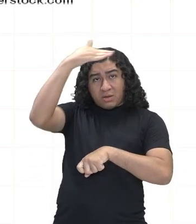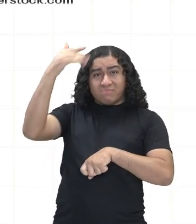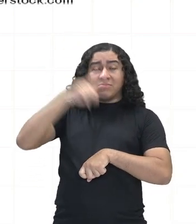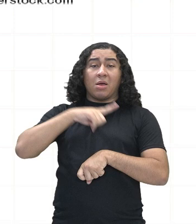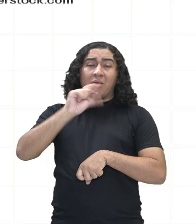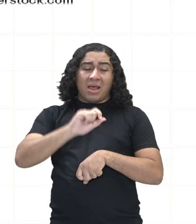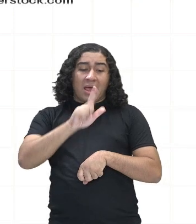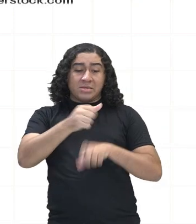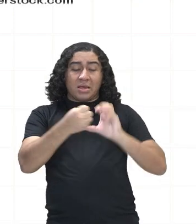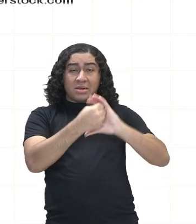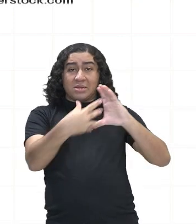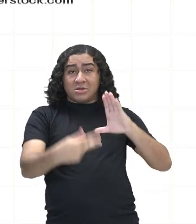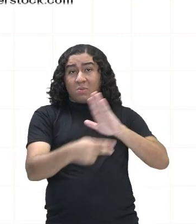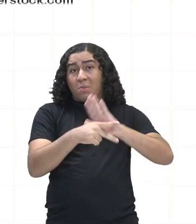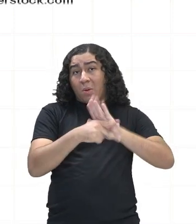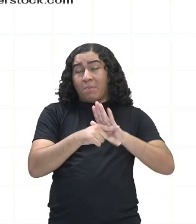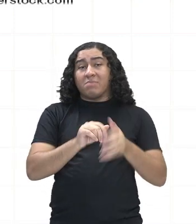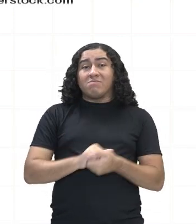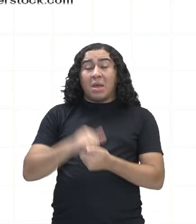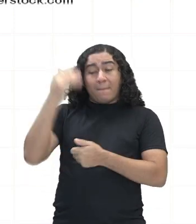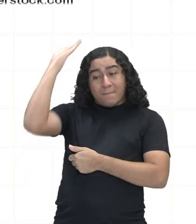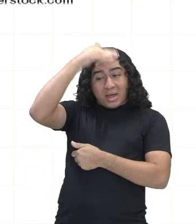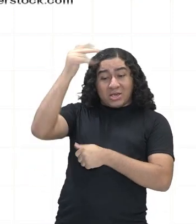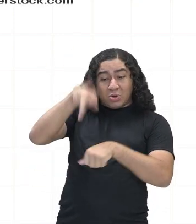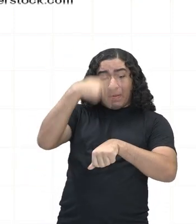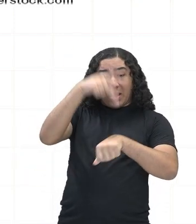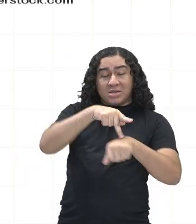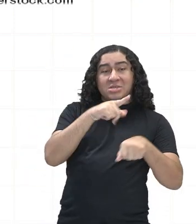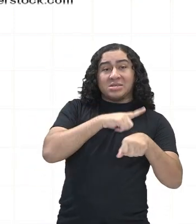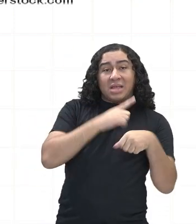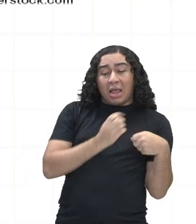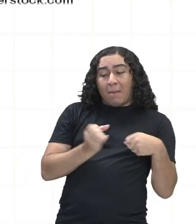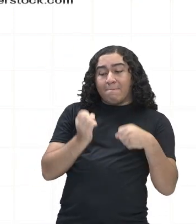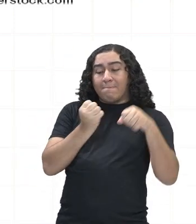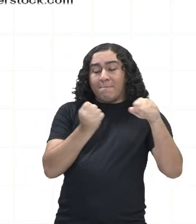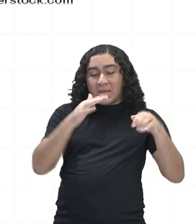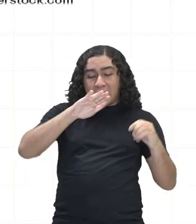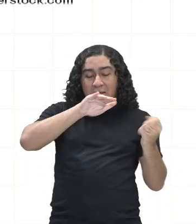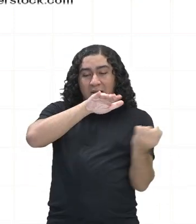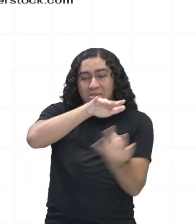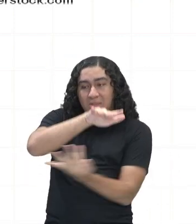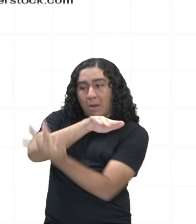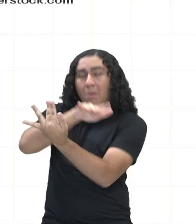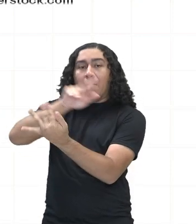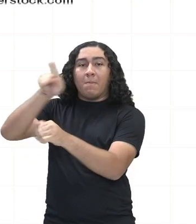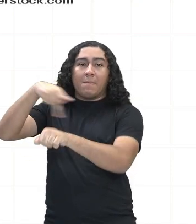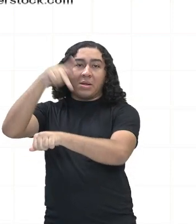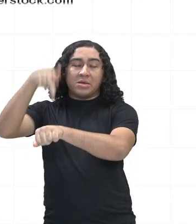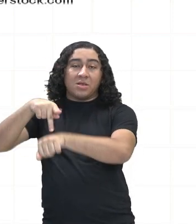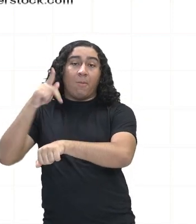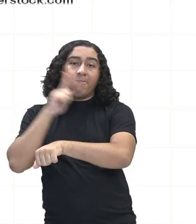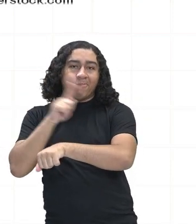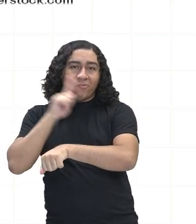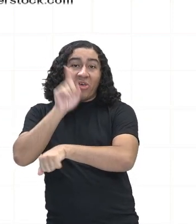essa característica, né? Migração de mexicanos para os Estados Unidos, por exemplo, é uma das maiores, é uma das mais intensas,